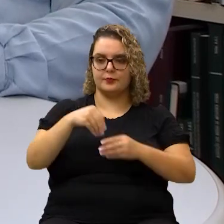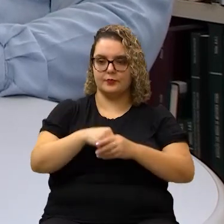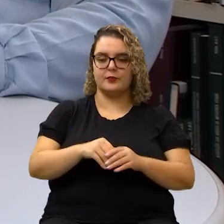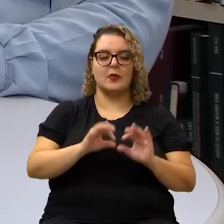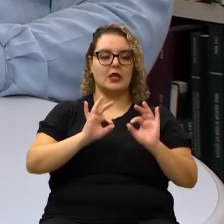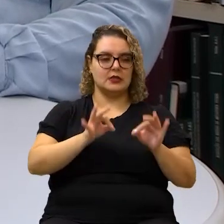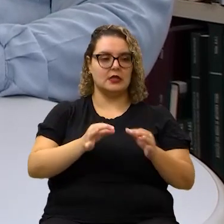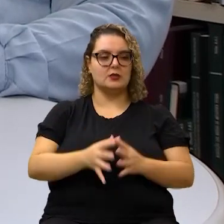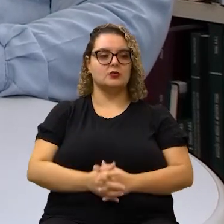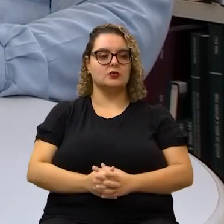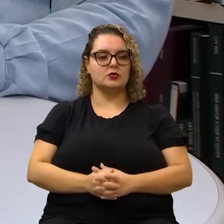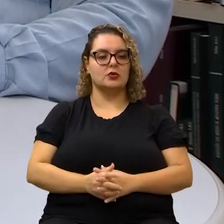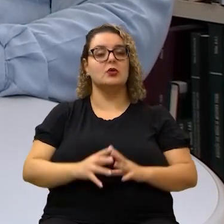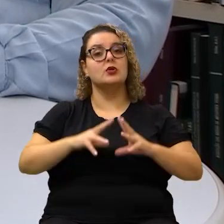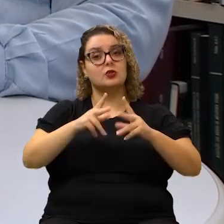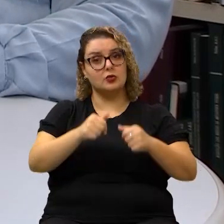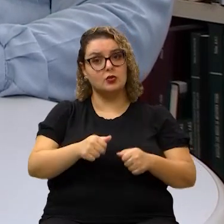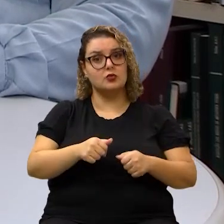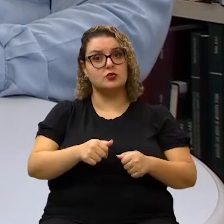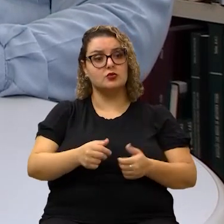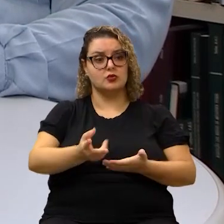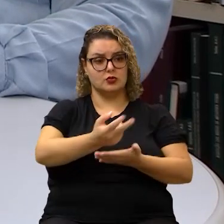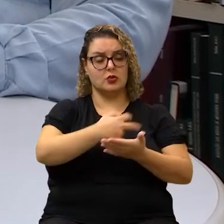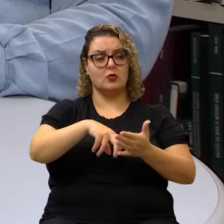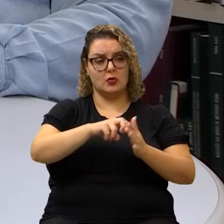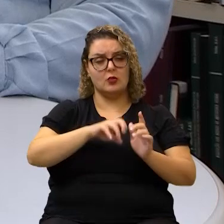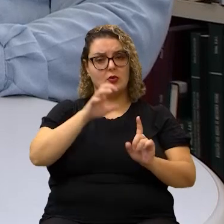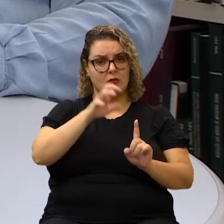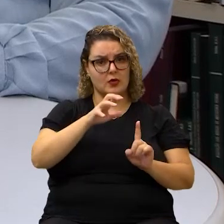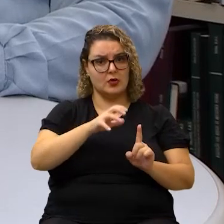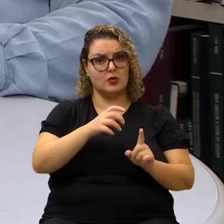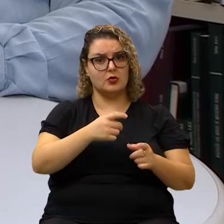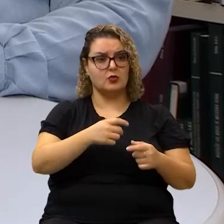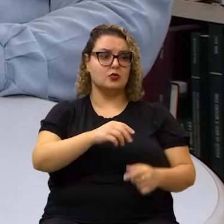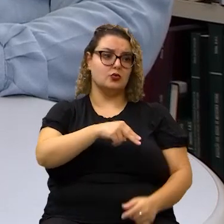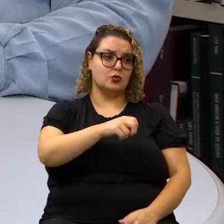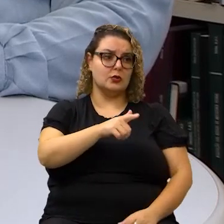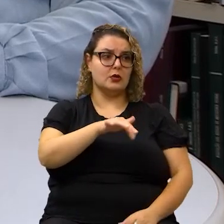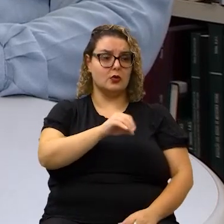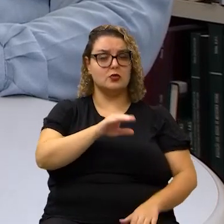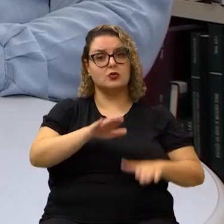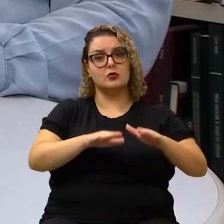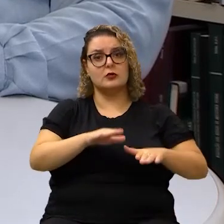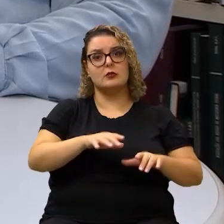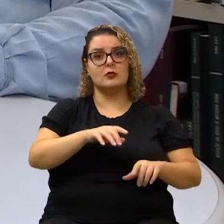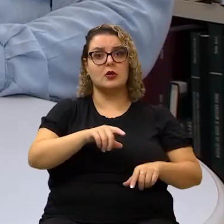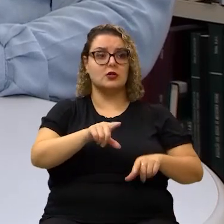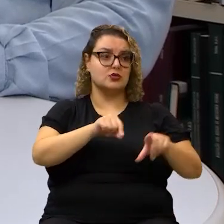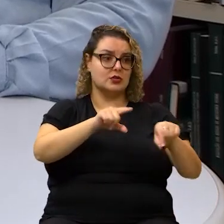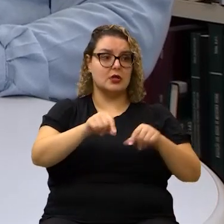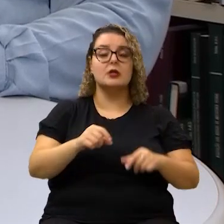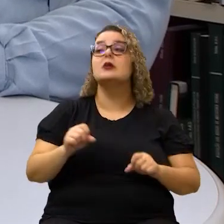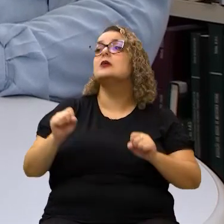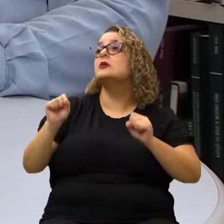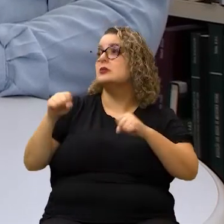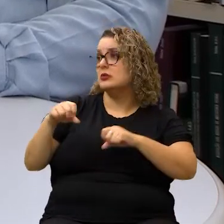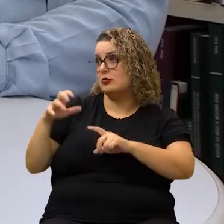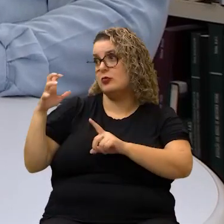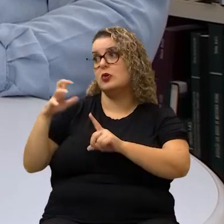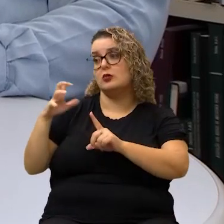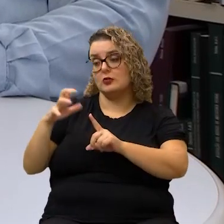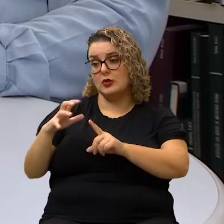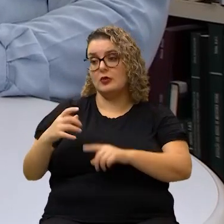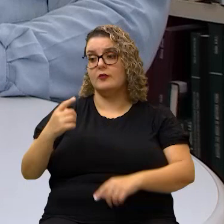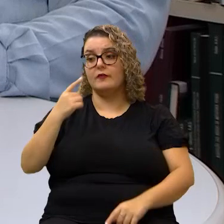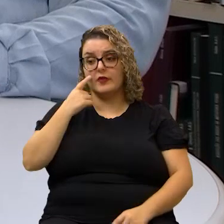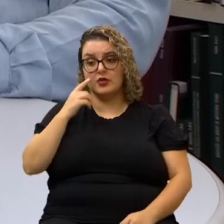enquadramento. Certo. E todos os tributos impactam diretamente no negócio ou depende do segmento? Claro que impactam. Veja bem, no momento que